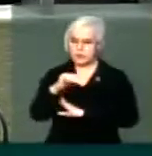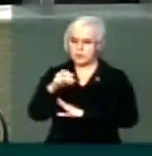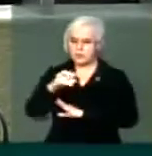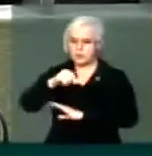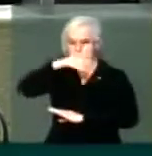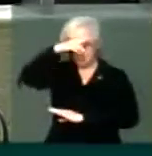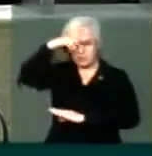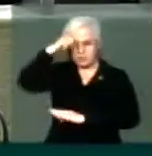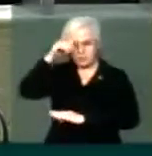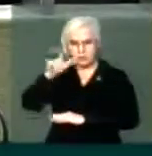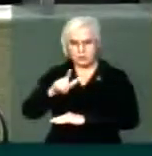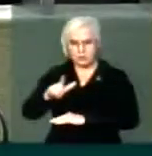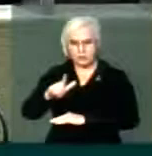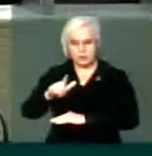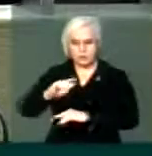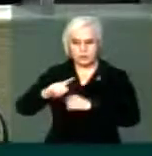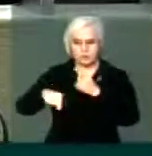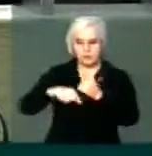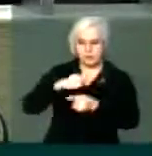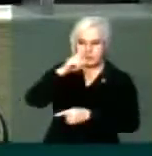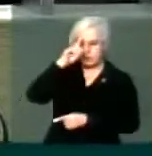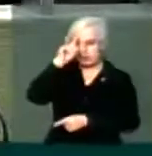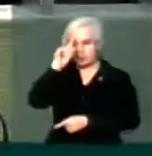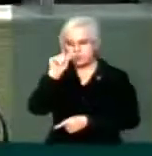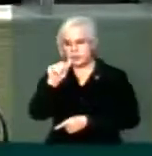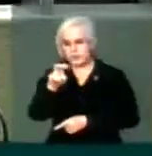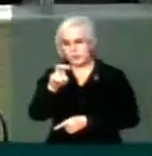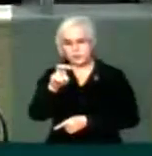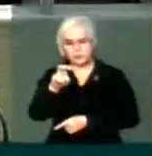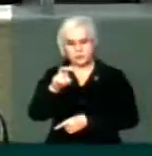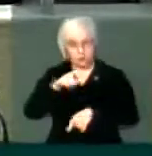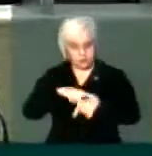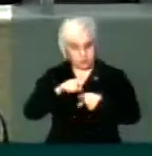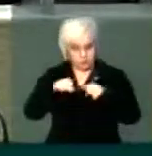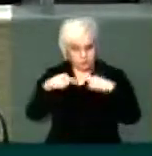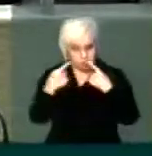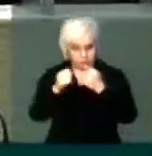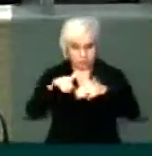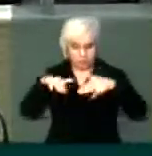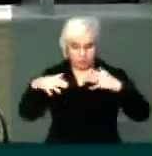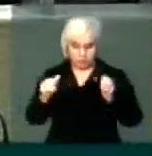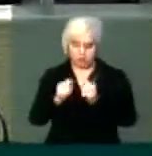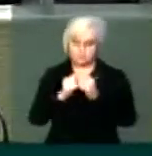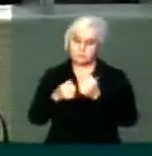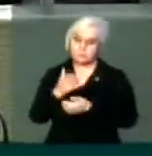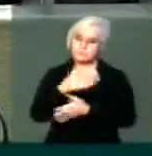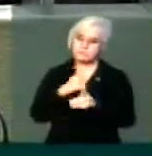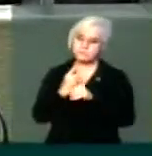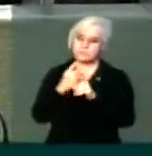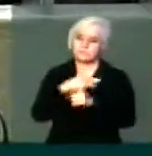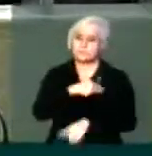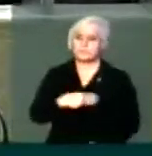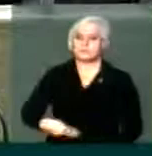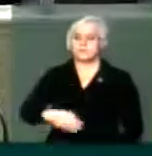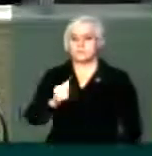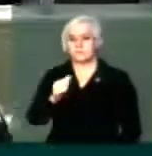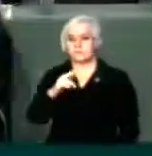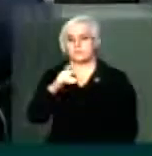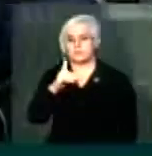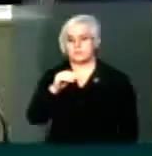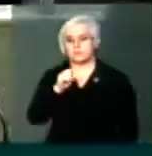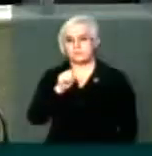do Sul, 15 dias após esta audiência com o ministro Cardoso.